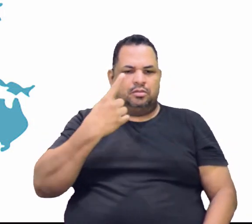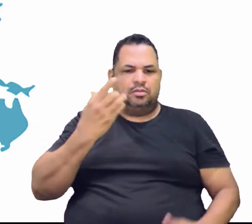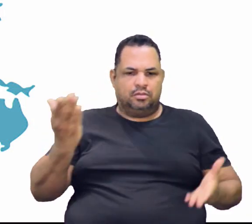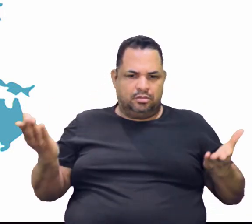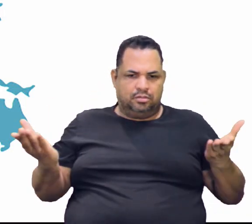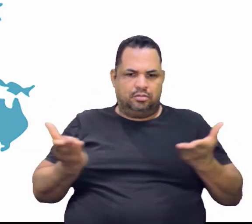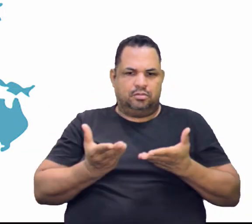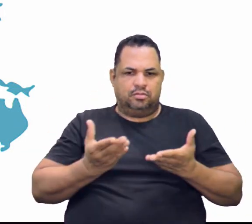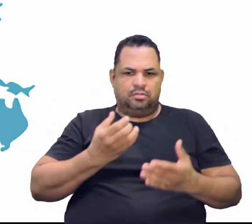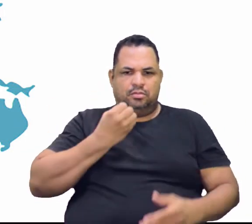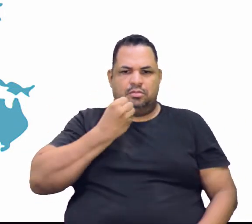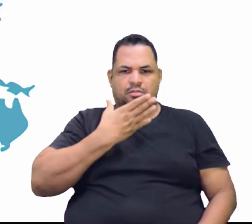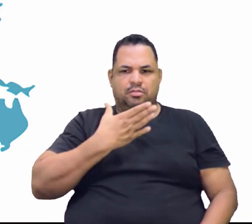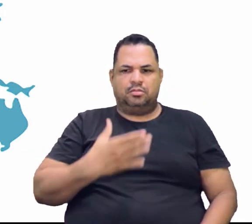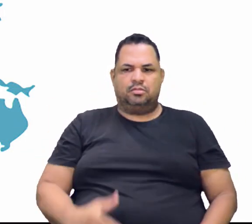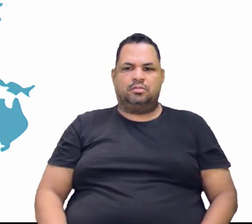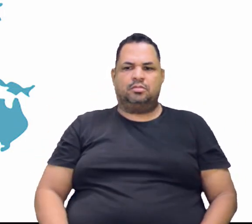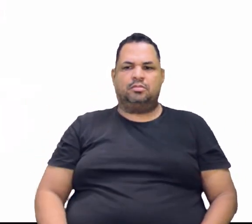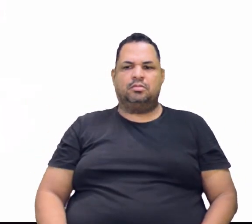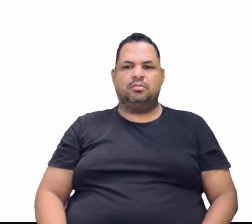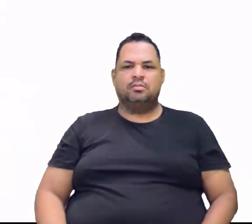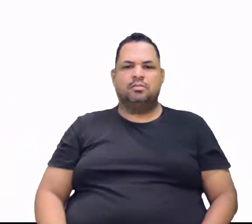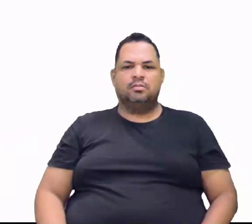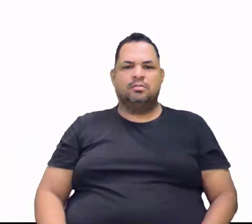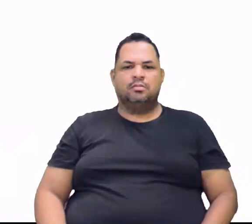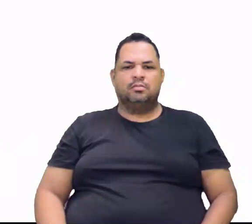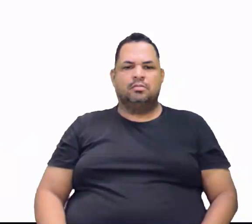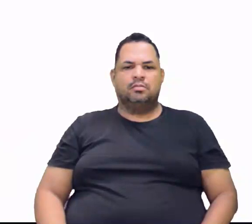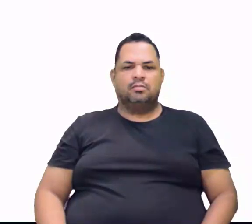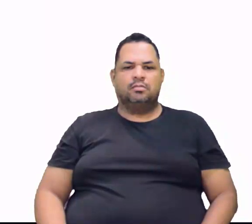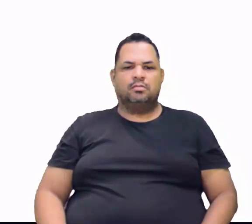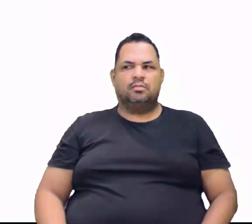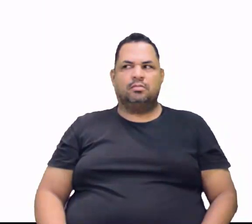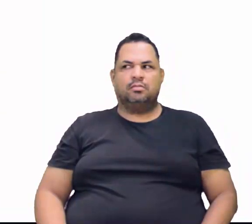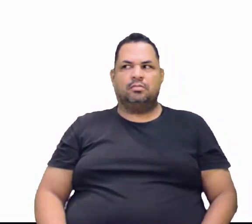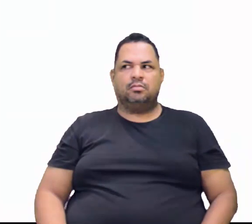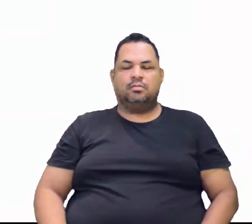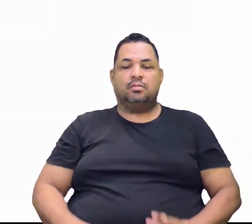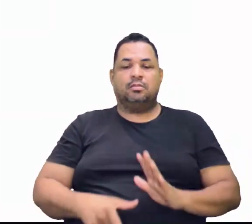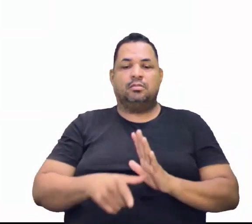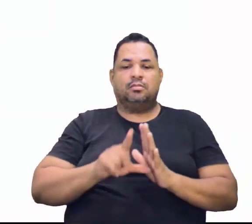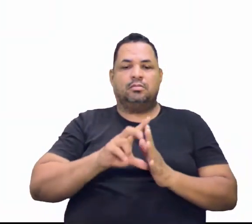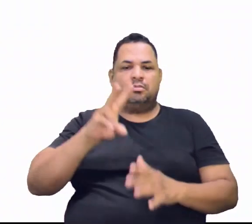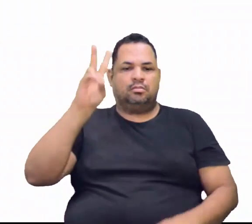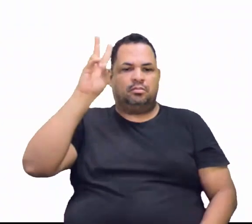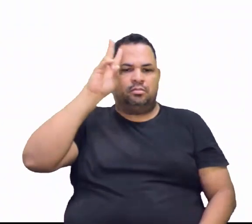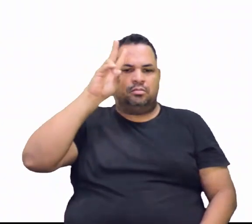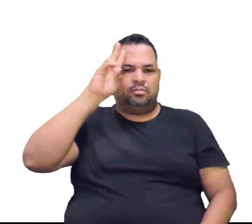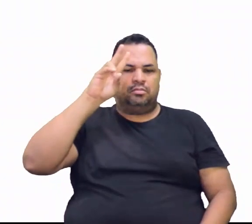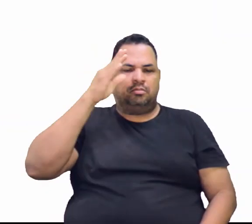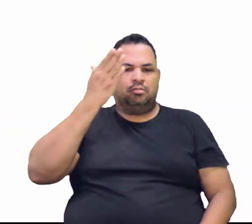tá bom? Vejamos. Antes aqui, ó, só lembrando, nesse caso,